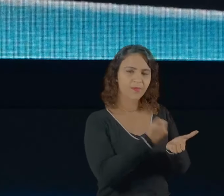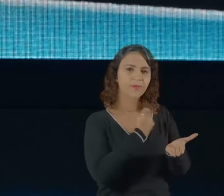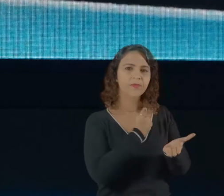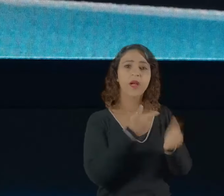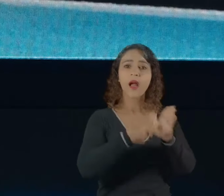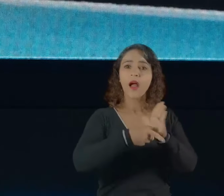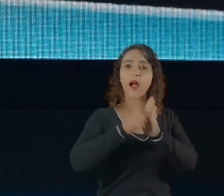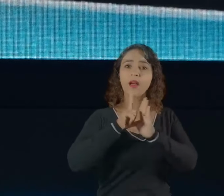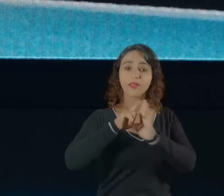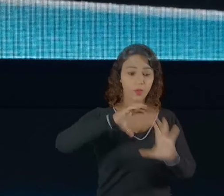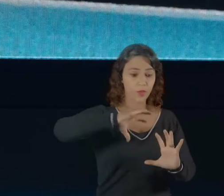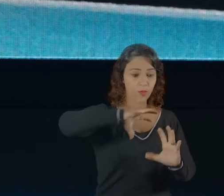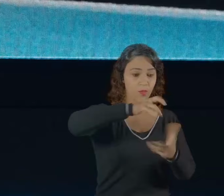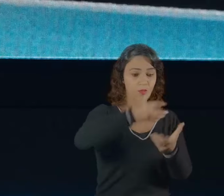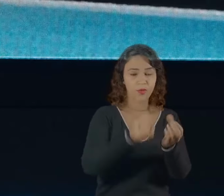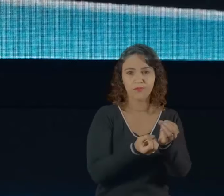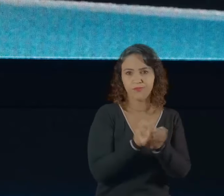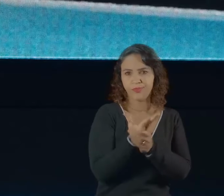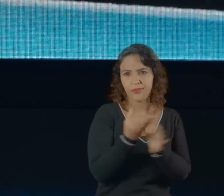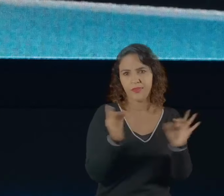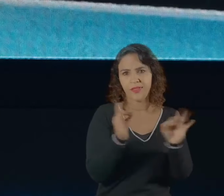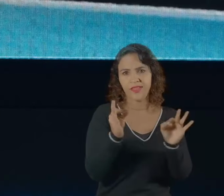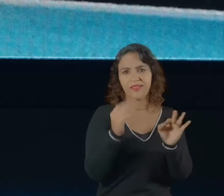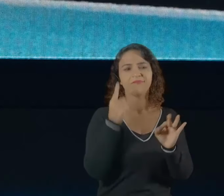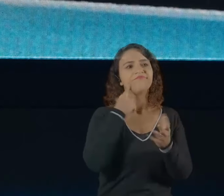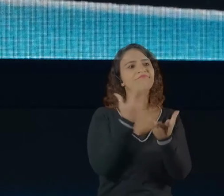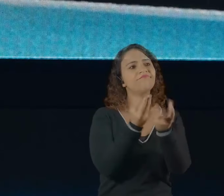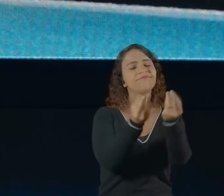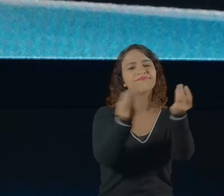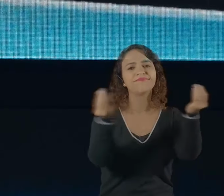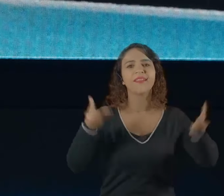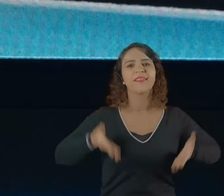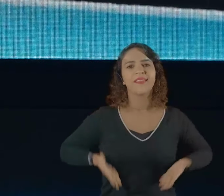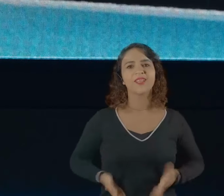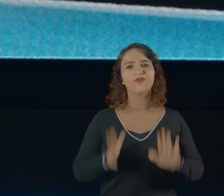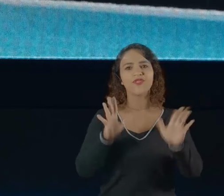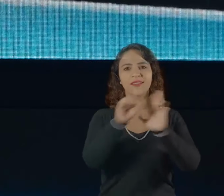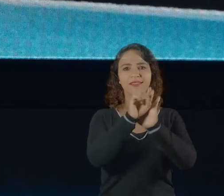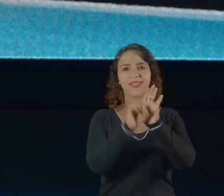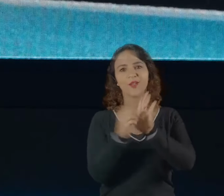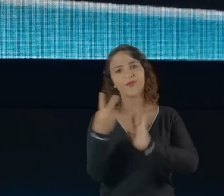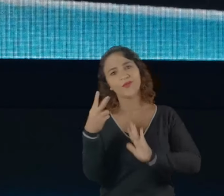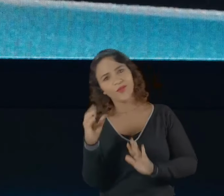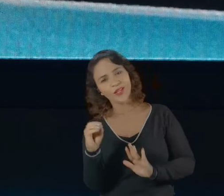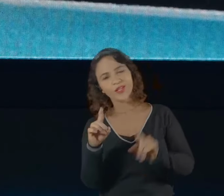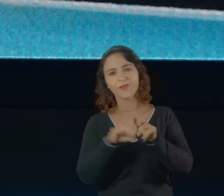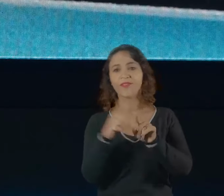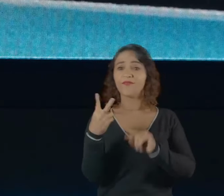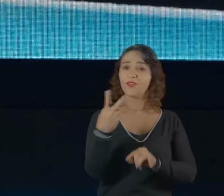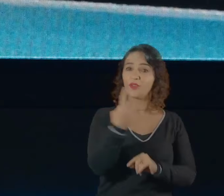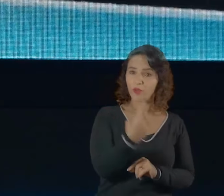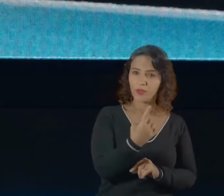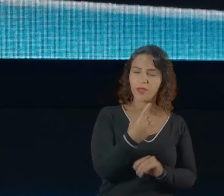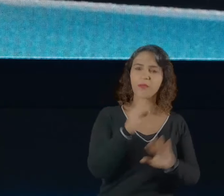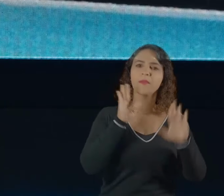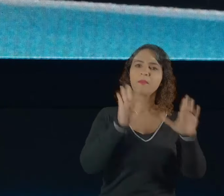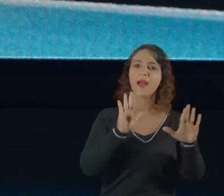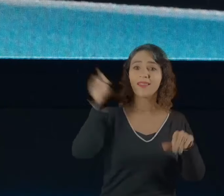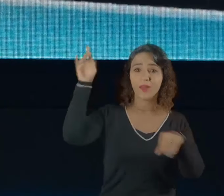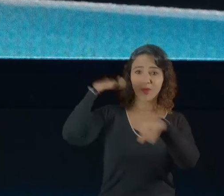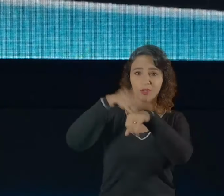nós vivamos aqui, né, muitos nasceram no século 20, outros no século 21, o teu chamado, ele é